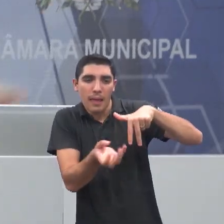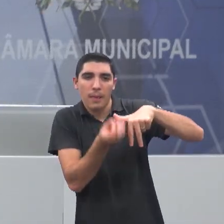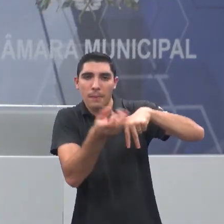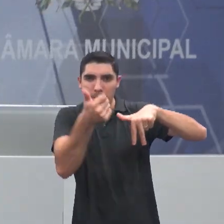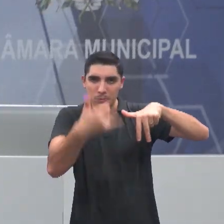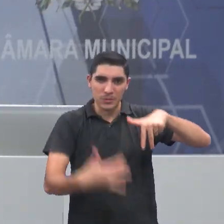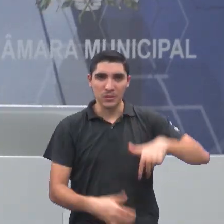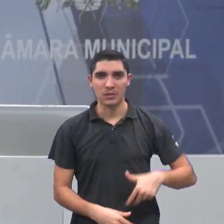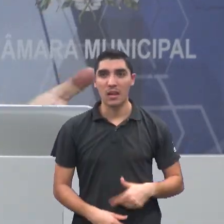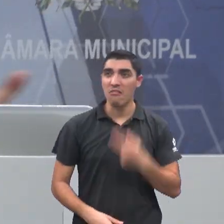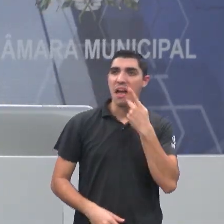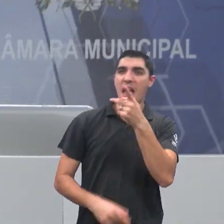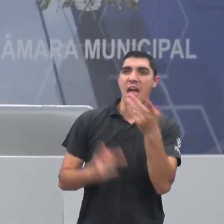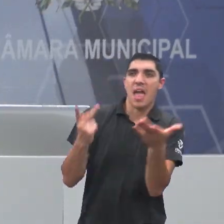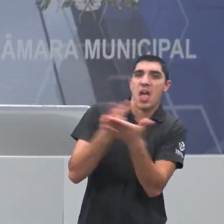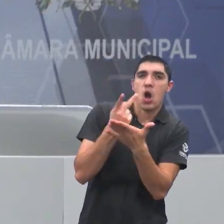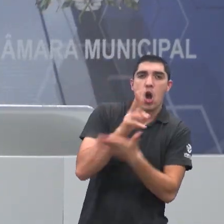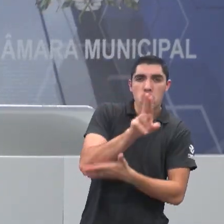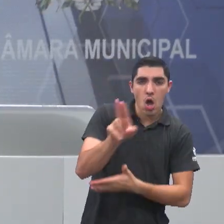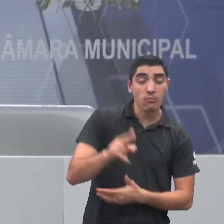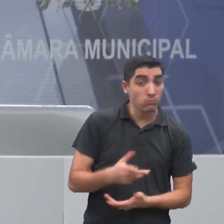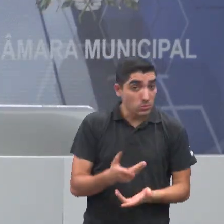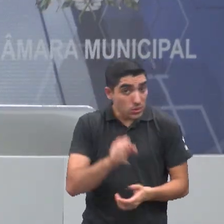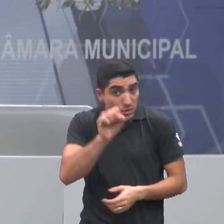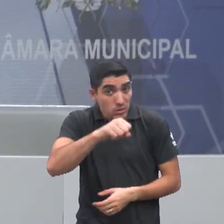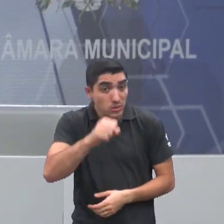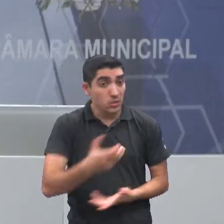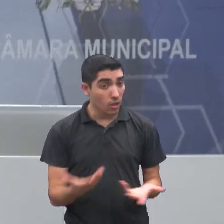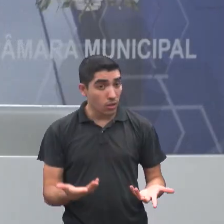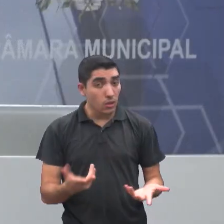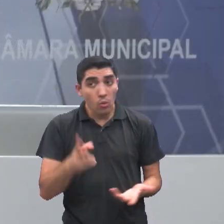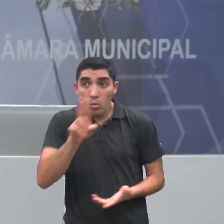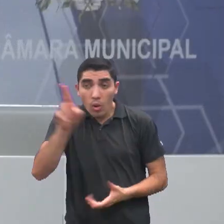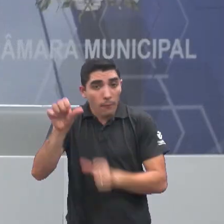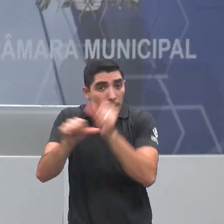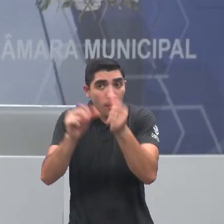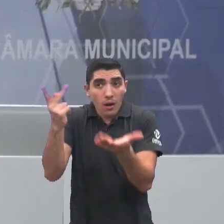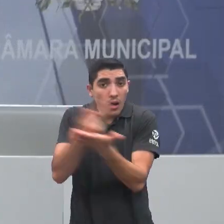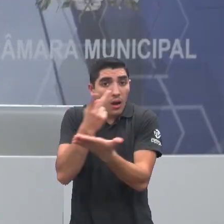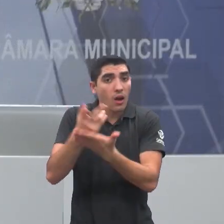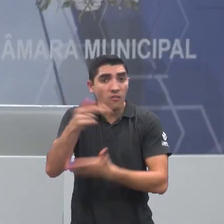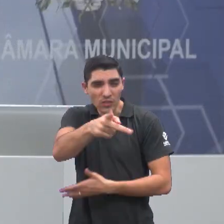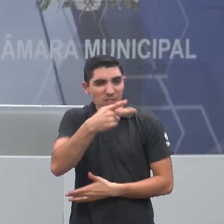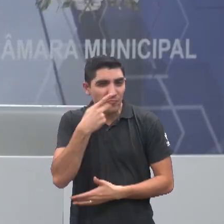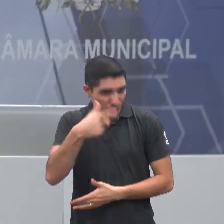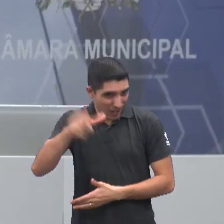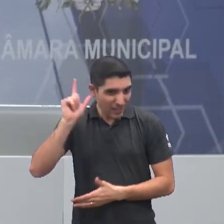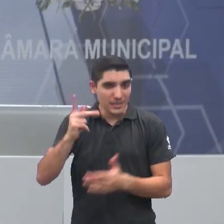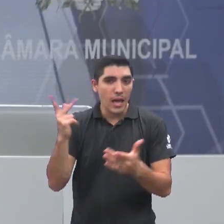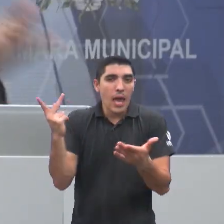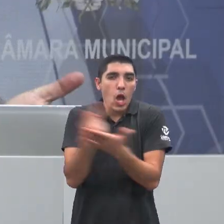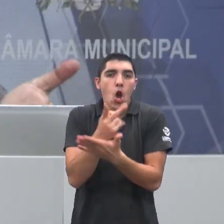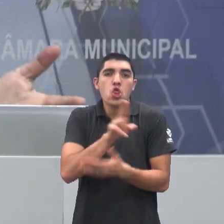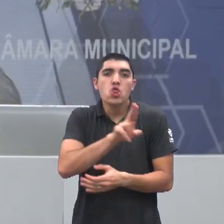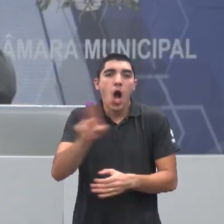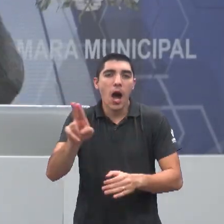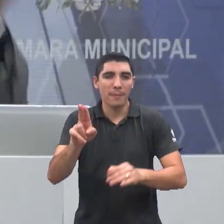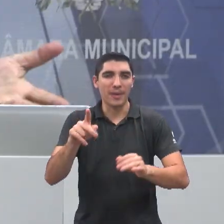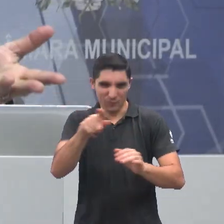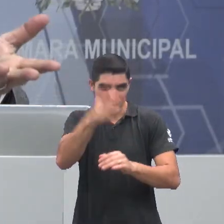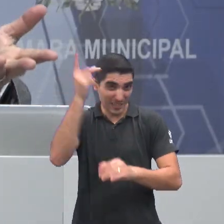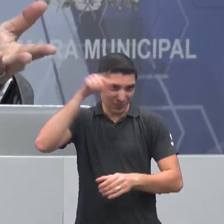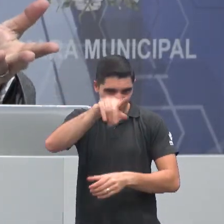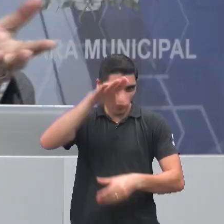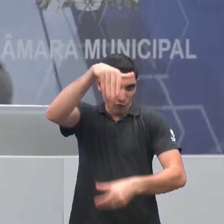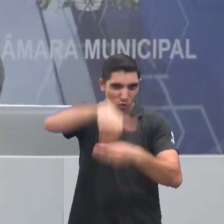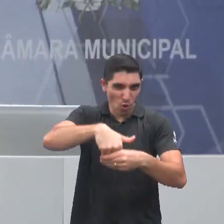errou na nomenclatura? É. Ué, se Vossa Excelência está dizendo que errou em votar no PSOL, e agora ninguém pode errar, todo mundo tem que ser